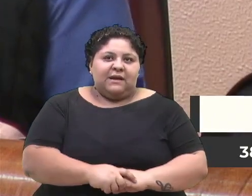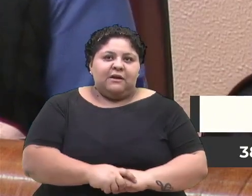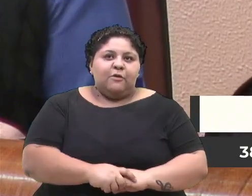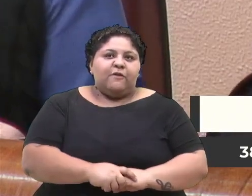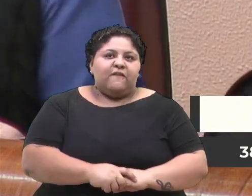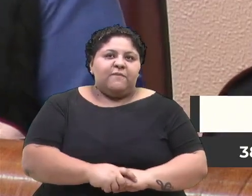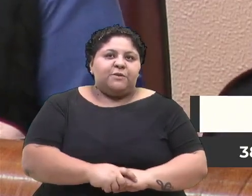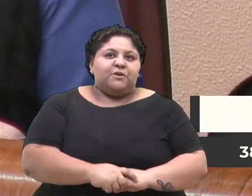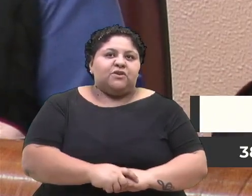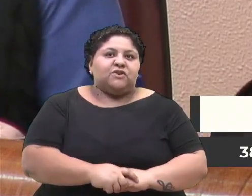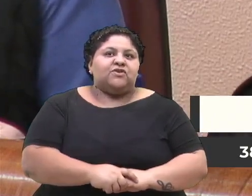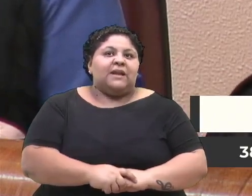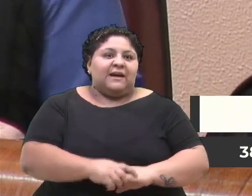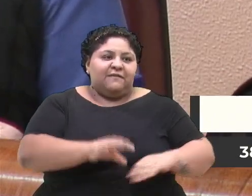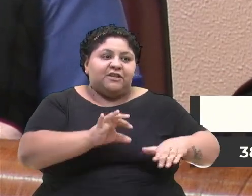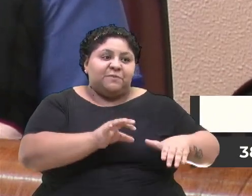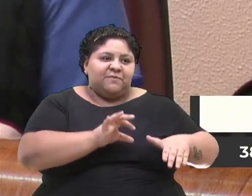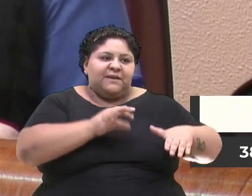Com a